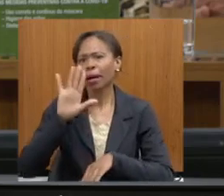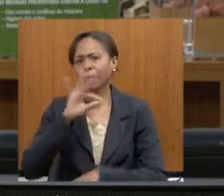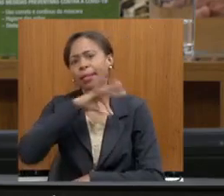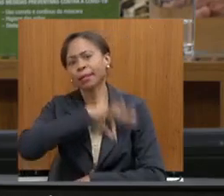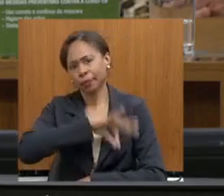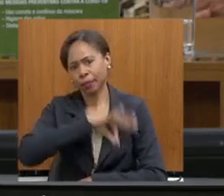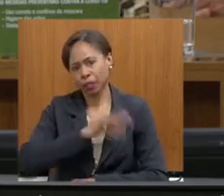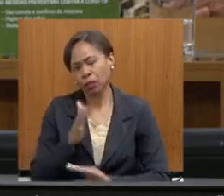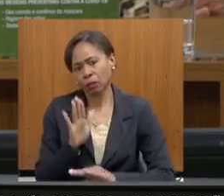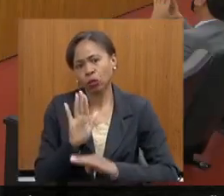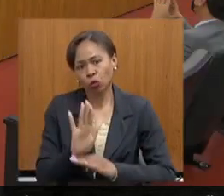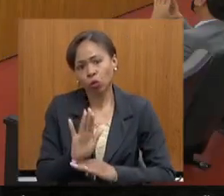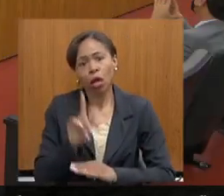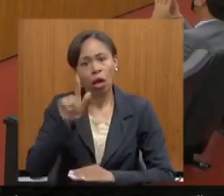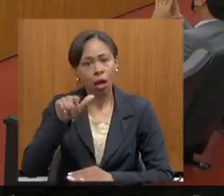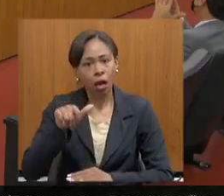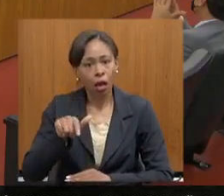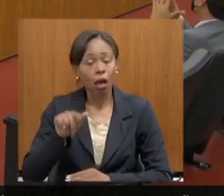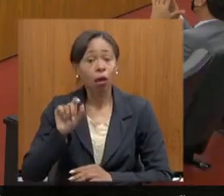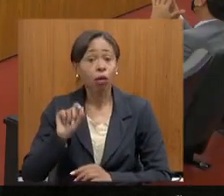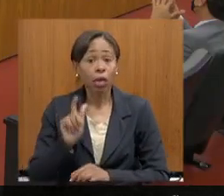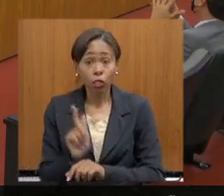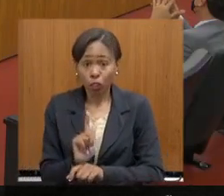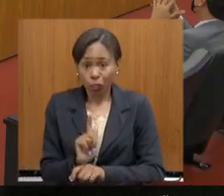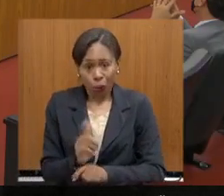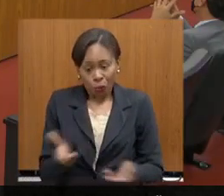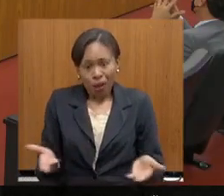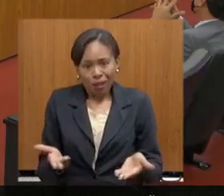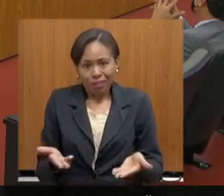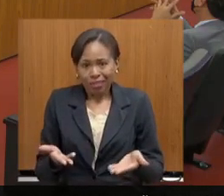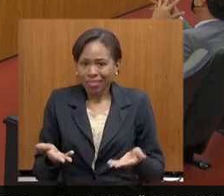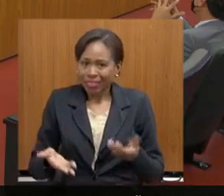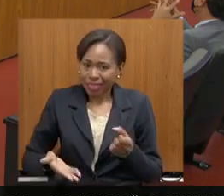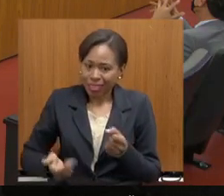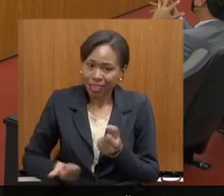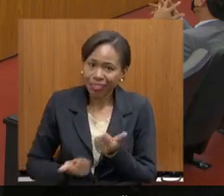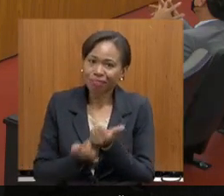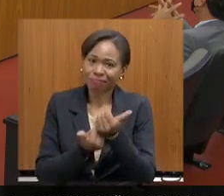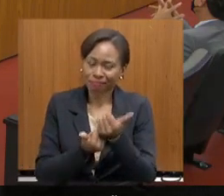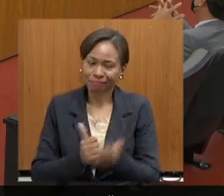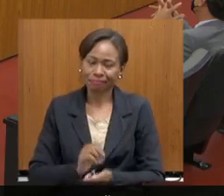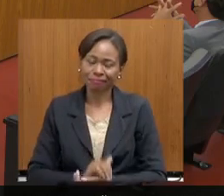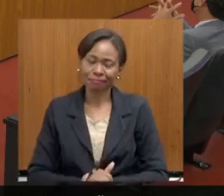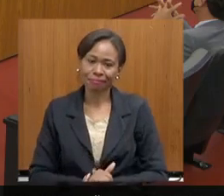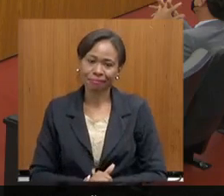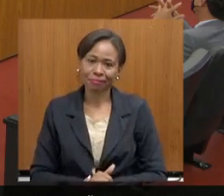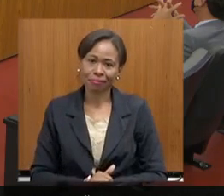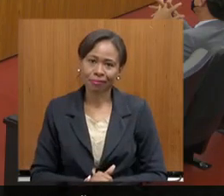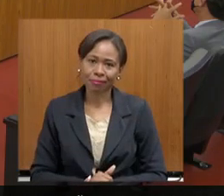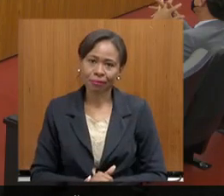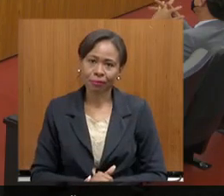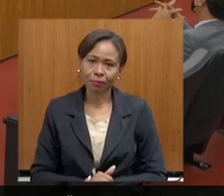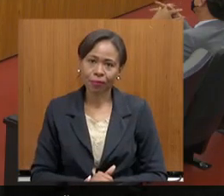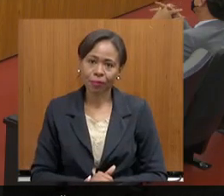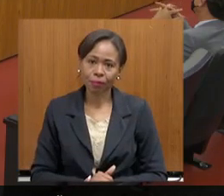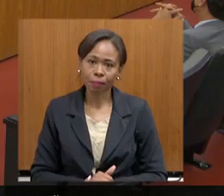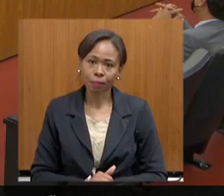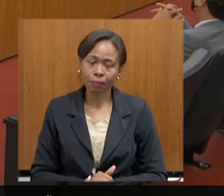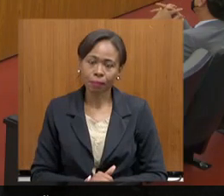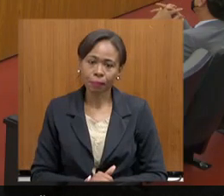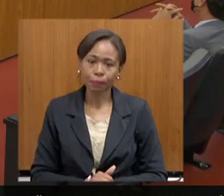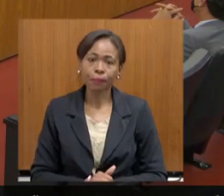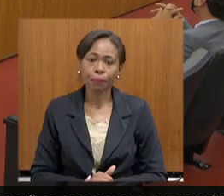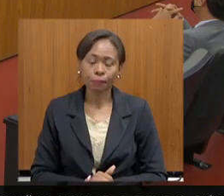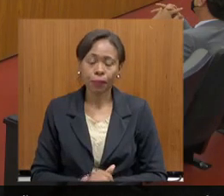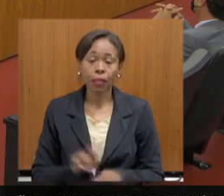realmente cão Grande passo que esta gestão atual do bdmg deu um e com relação aos